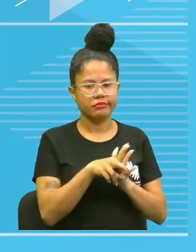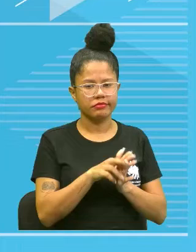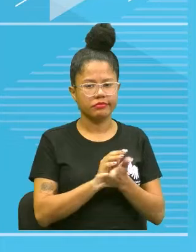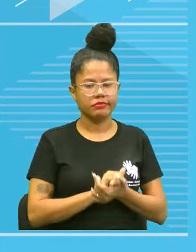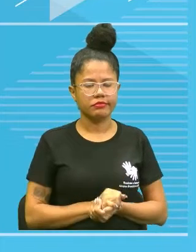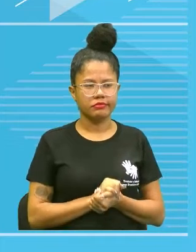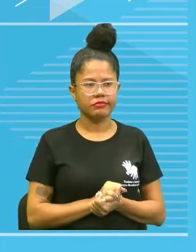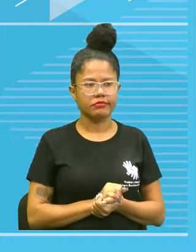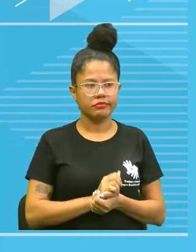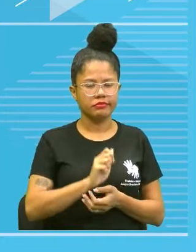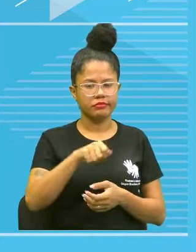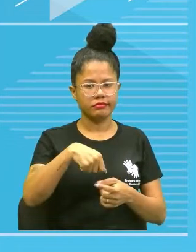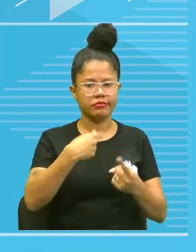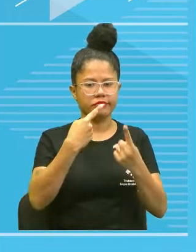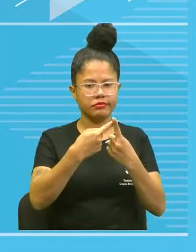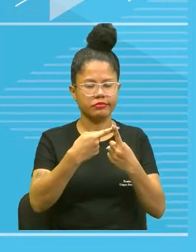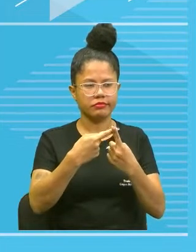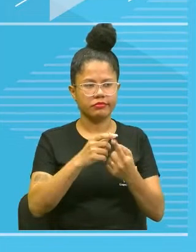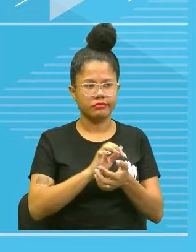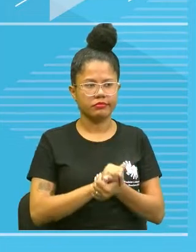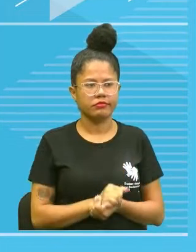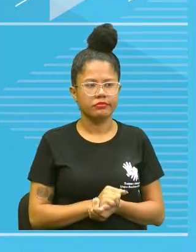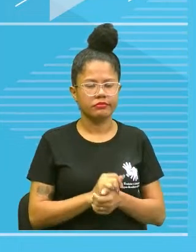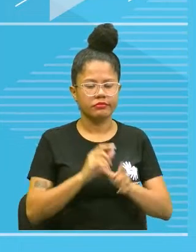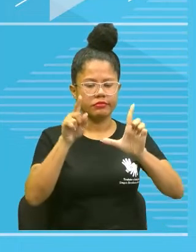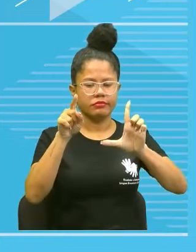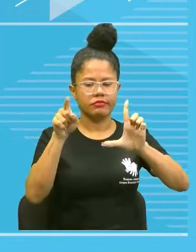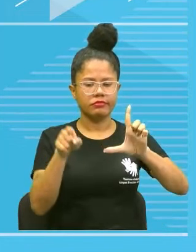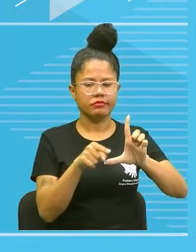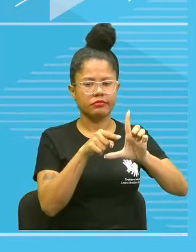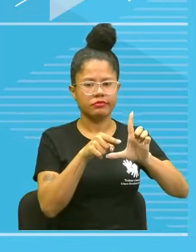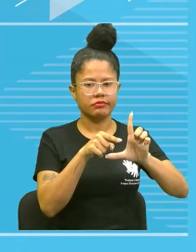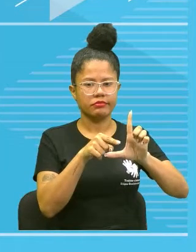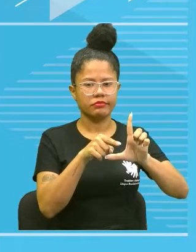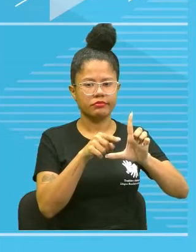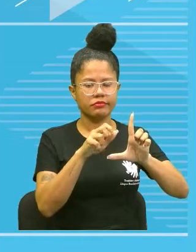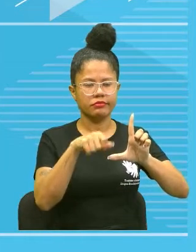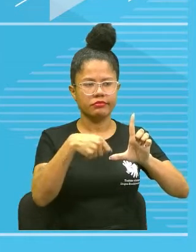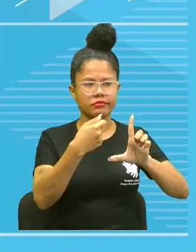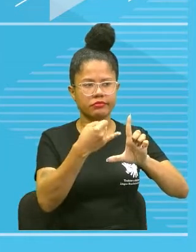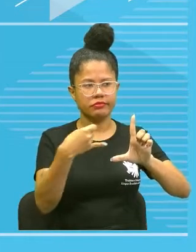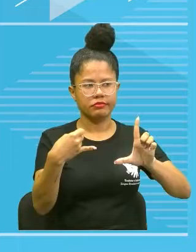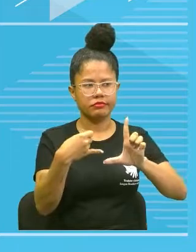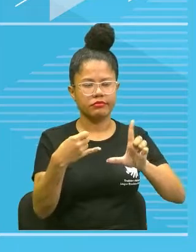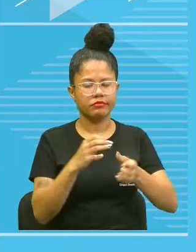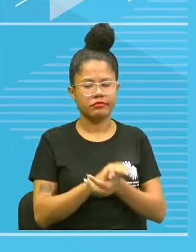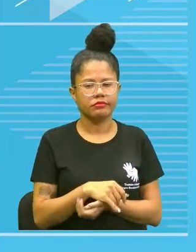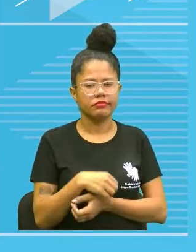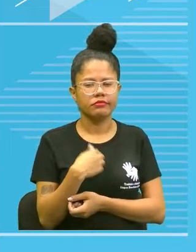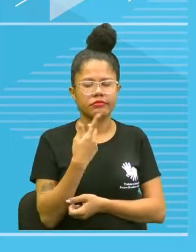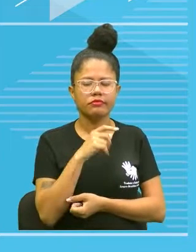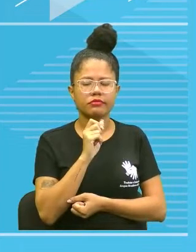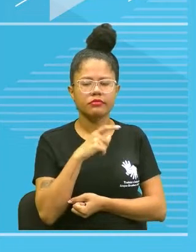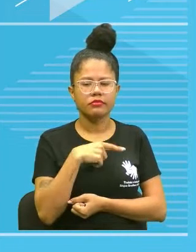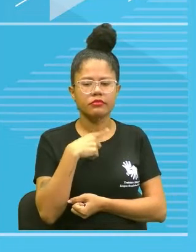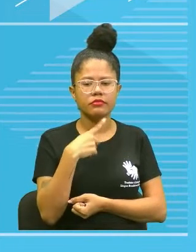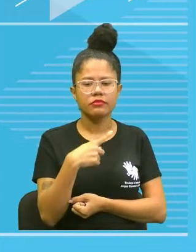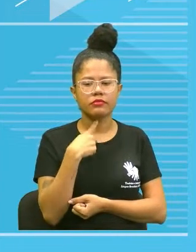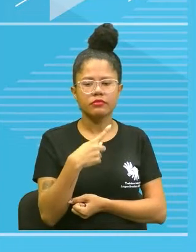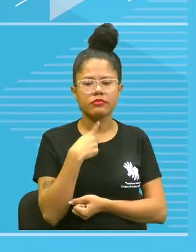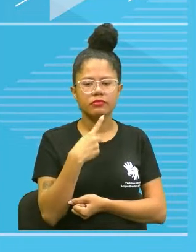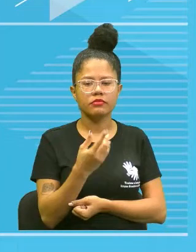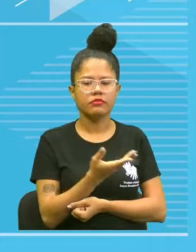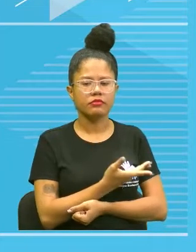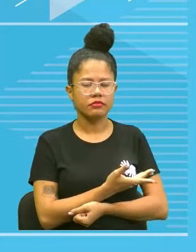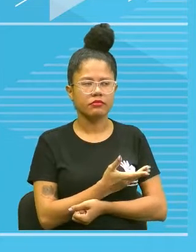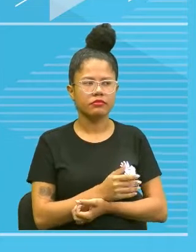horário, trabalho positivo. Sentido anti-horário, trabalho negativo. Para quem tem dúvida na relação de sentido horário ou